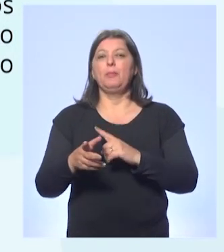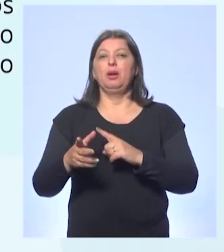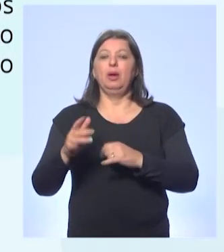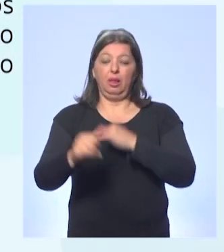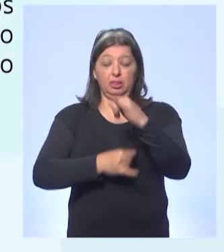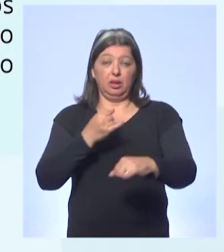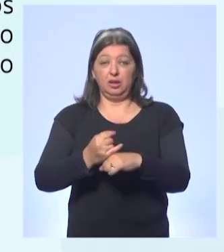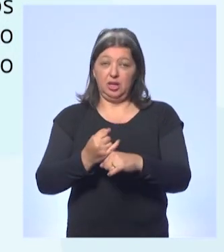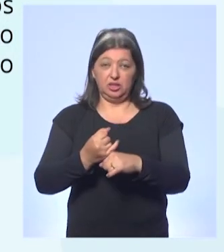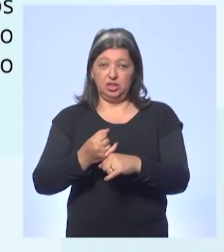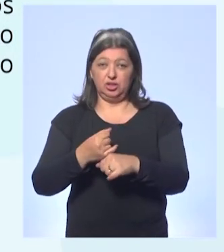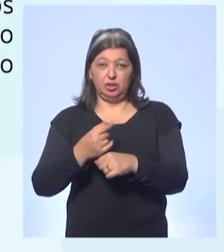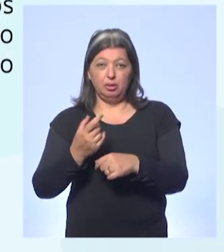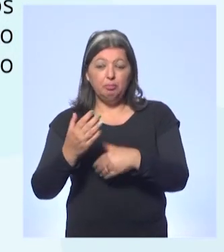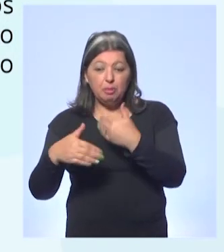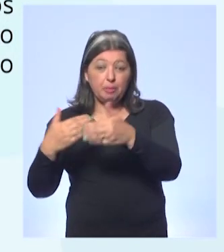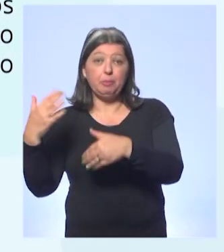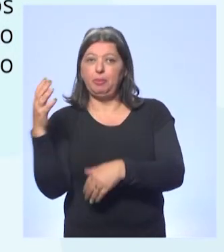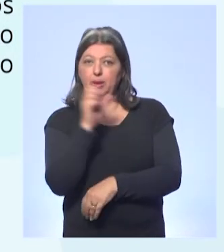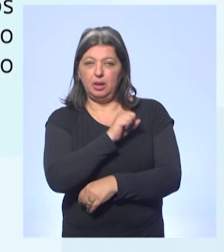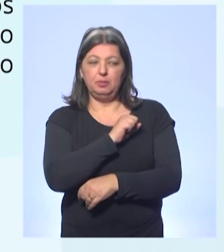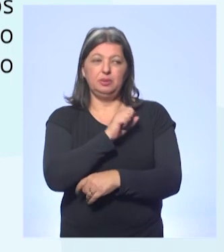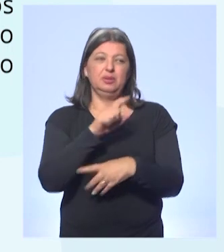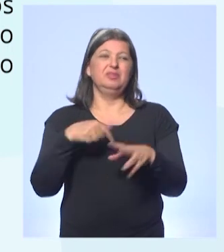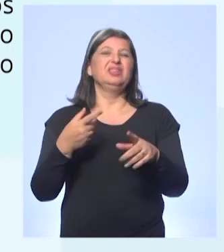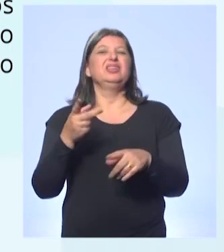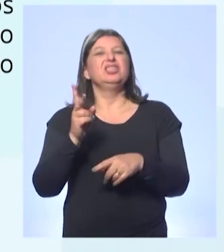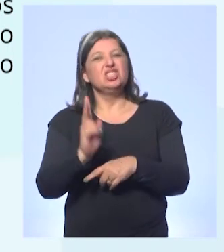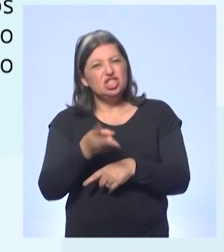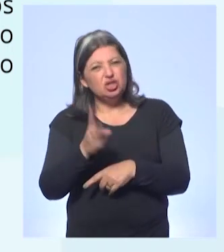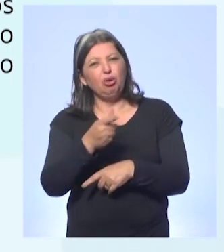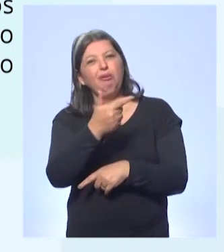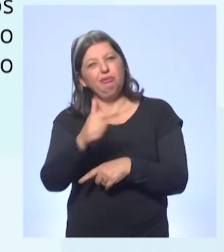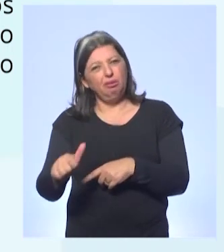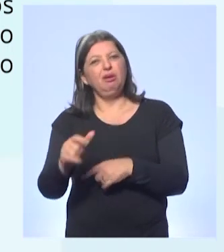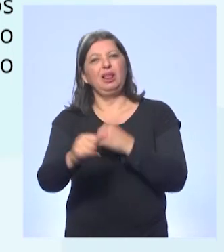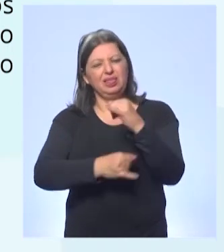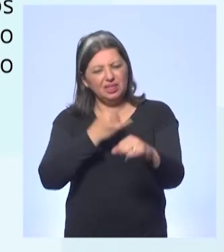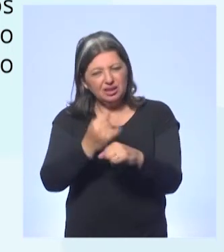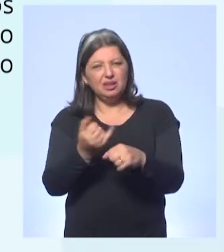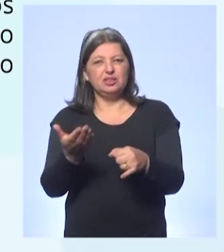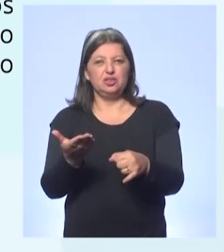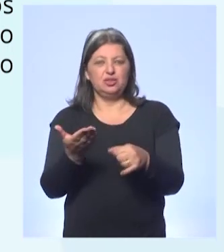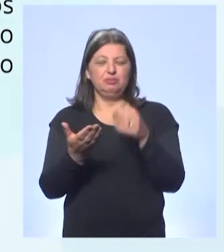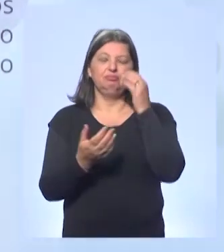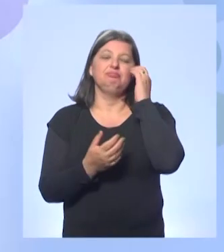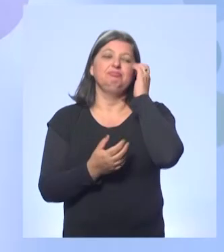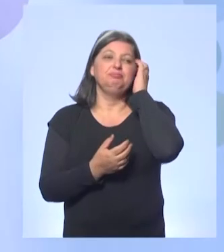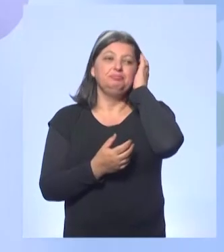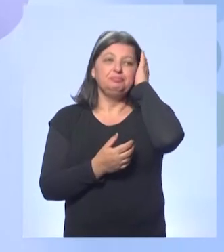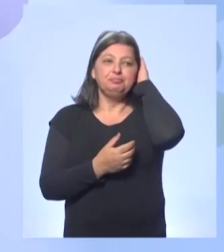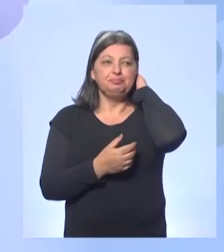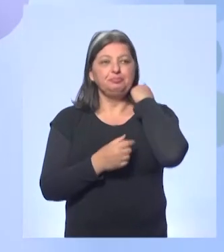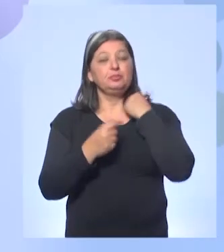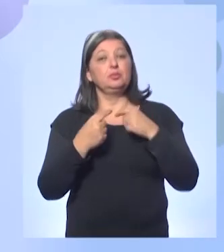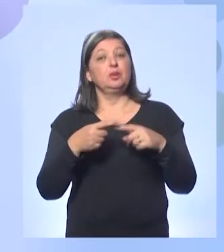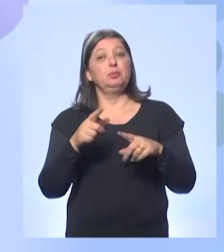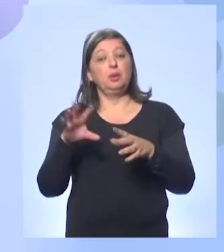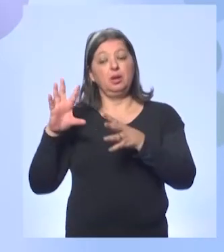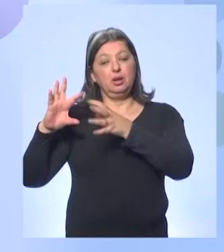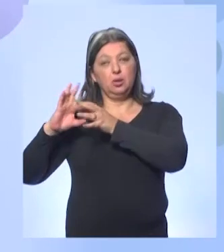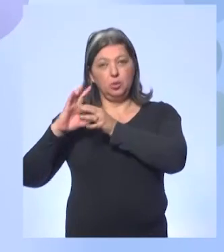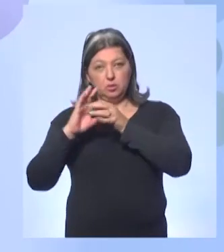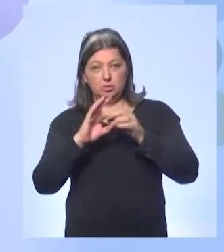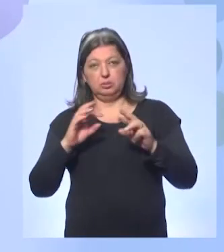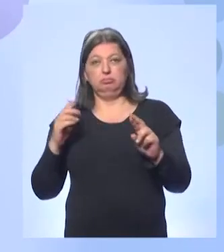depois utilizar a internet, fica muito chato aqui no final aparecer internet de novo. Então, aí está, quando a gente falou sobre coesão referencial, a